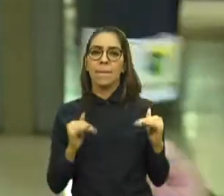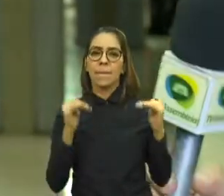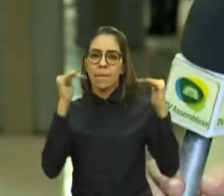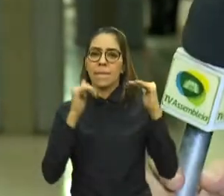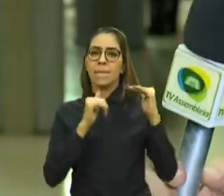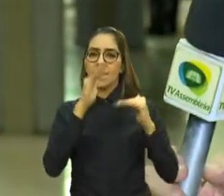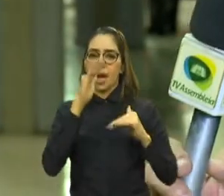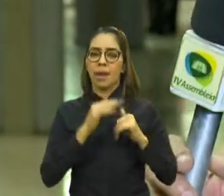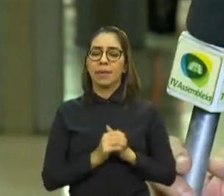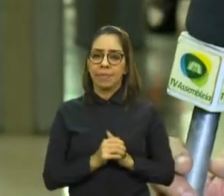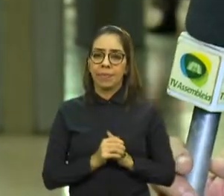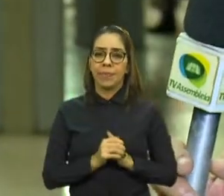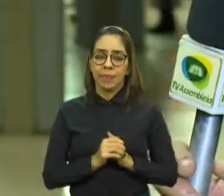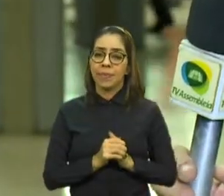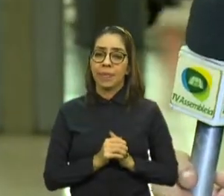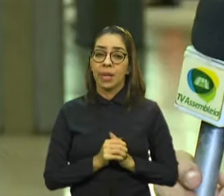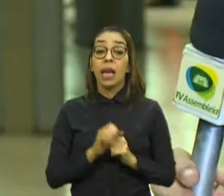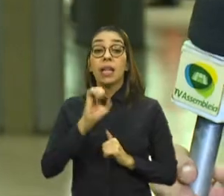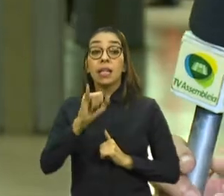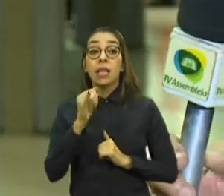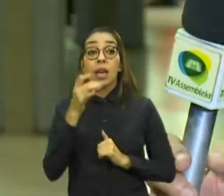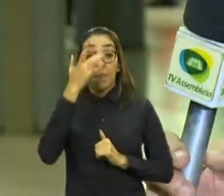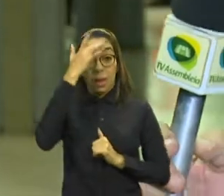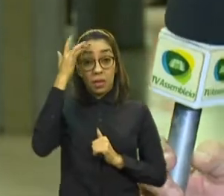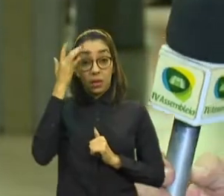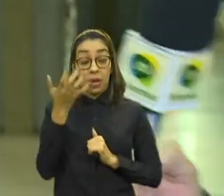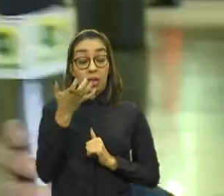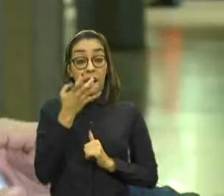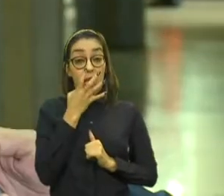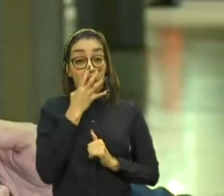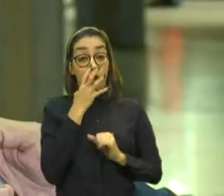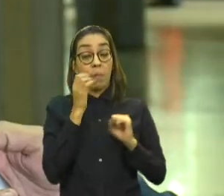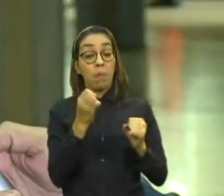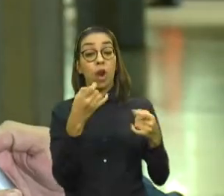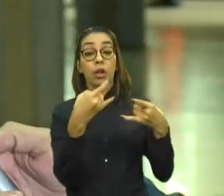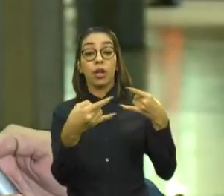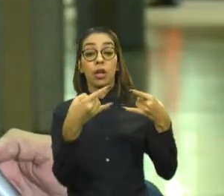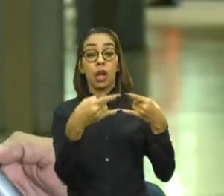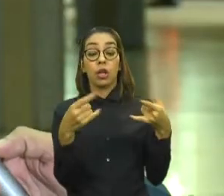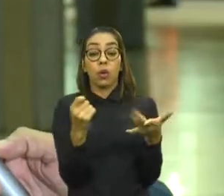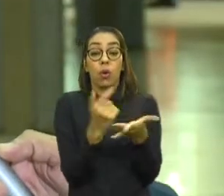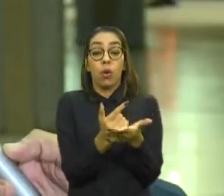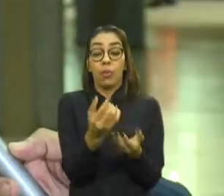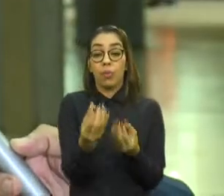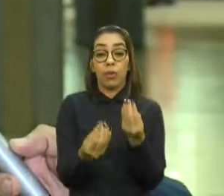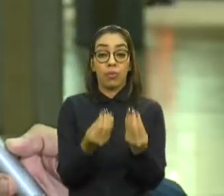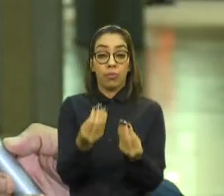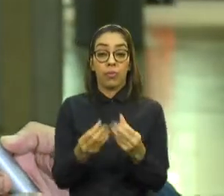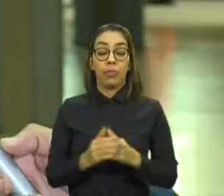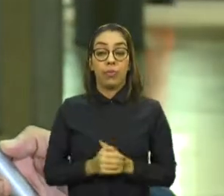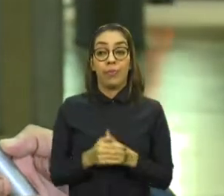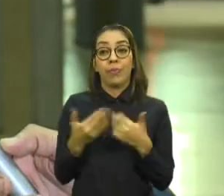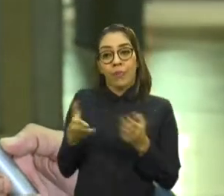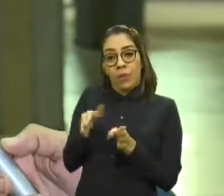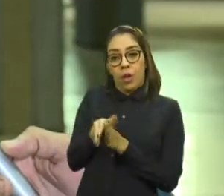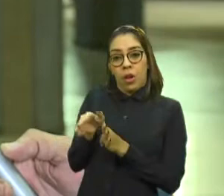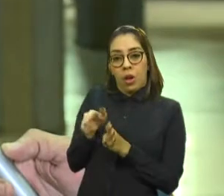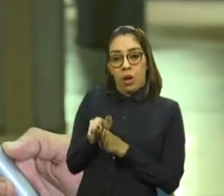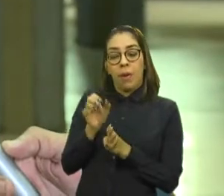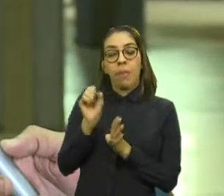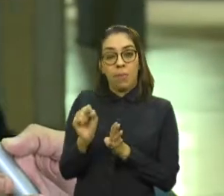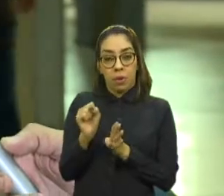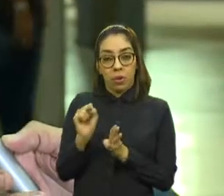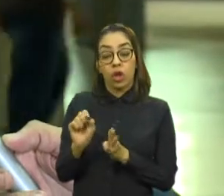transcendentais. Agora, as pessoas que quiserem assistir podem adquirir os ingressos de que forma? Pronto, a gente sugere a troca de 2 ou mais